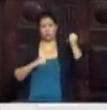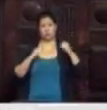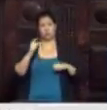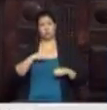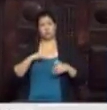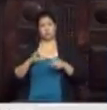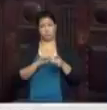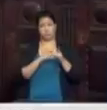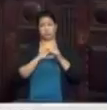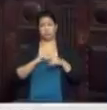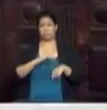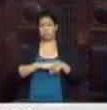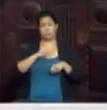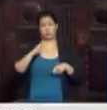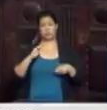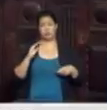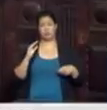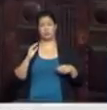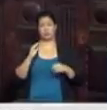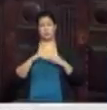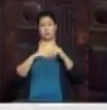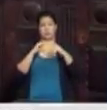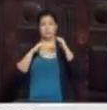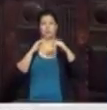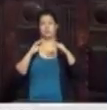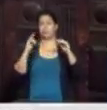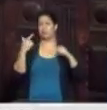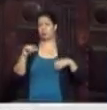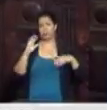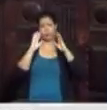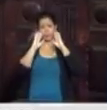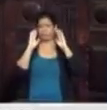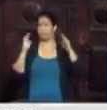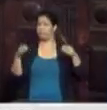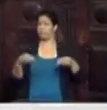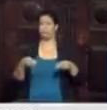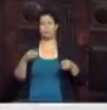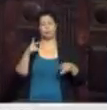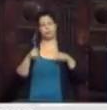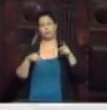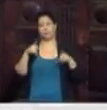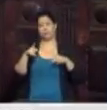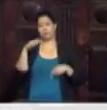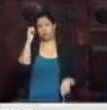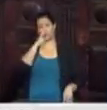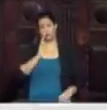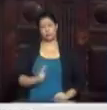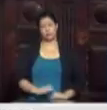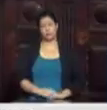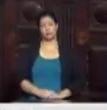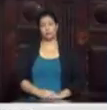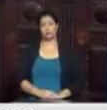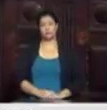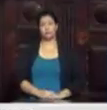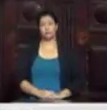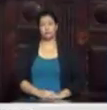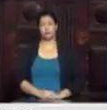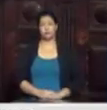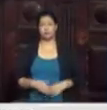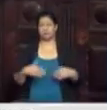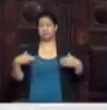grandes empreendimentos que não atendiam aos interesses maiores da população brasileira. Deu no que deu.